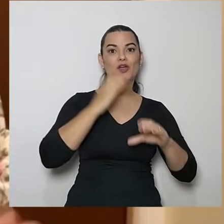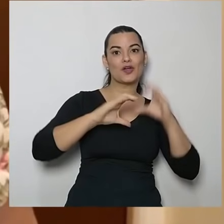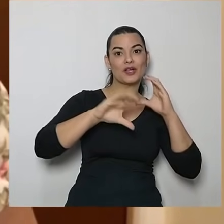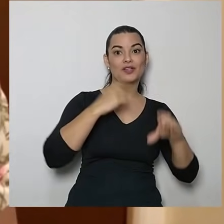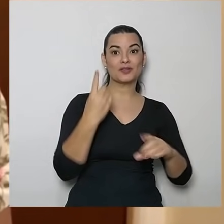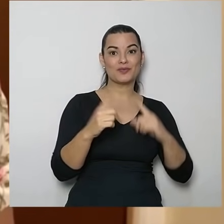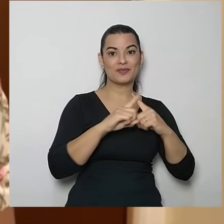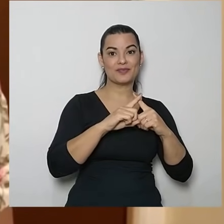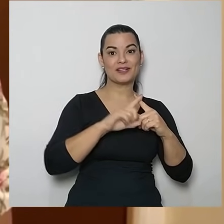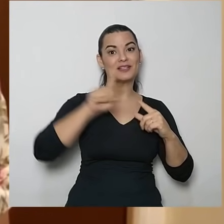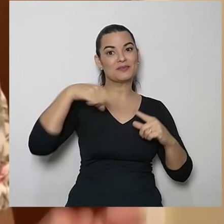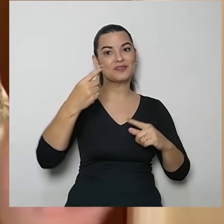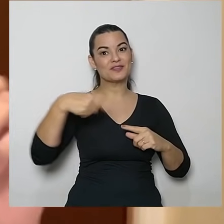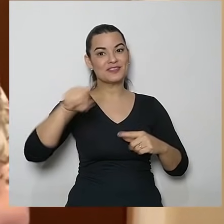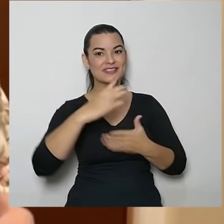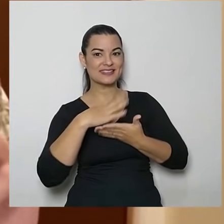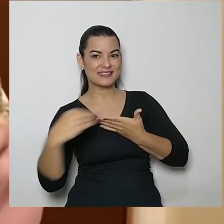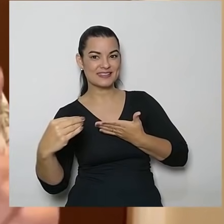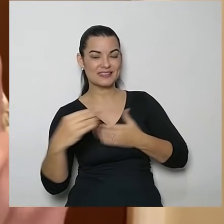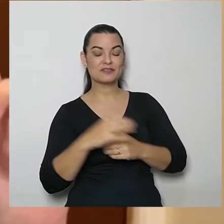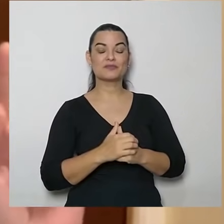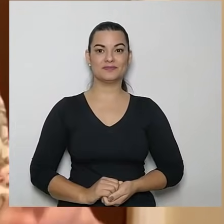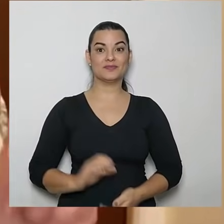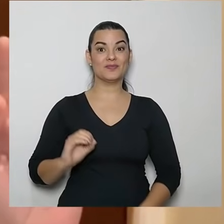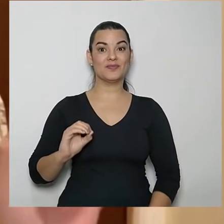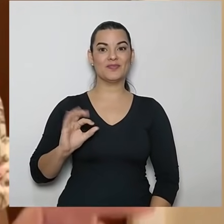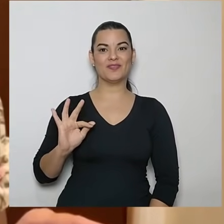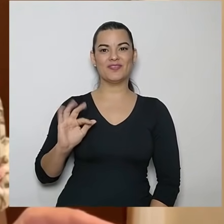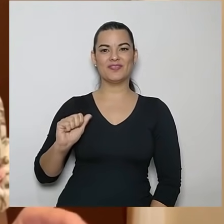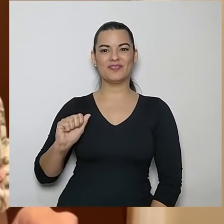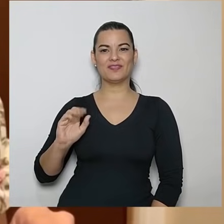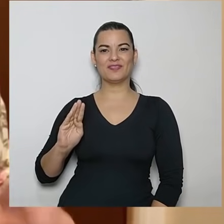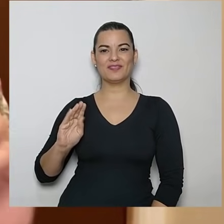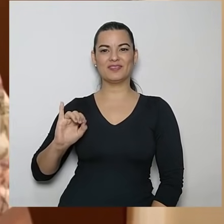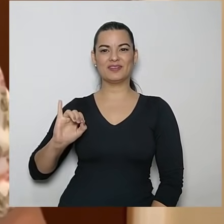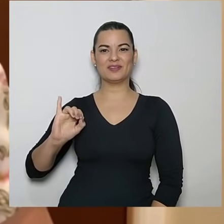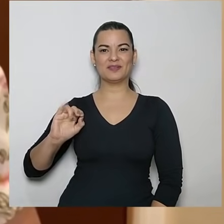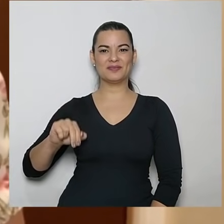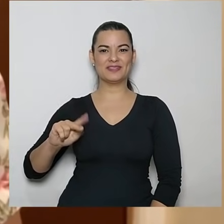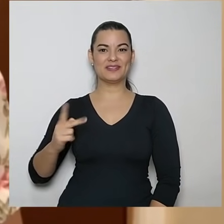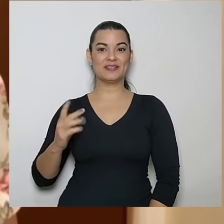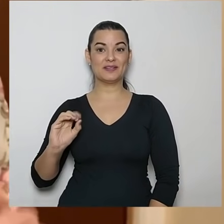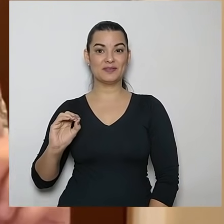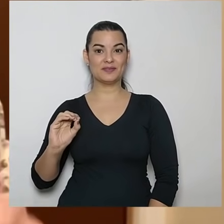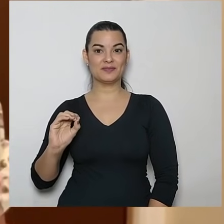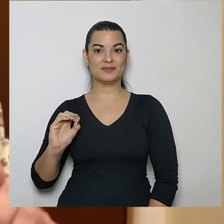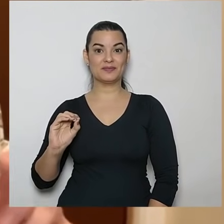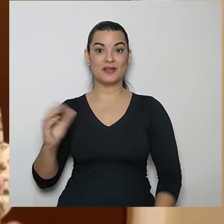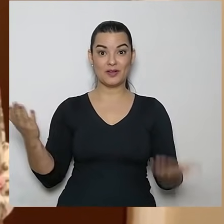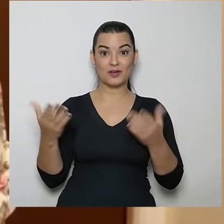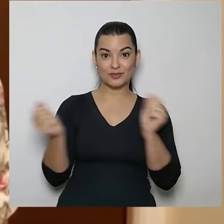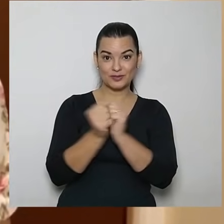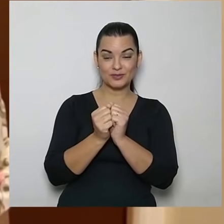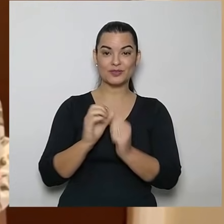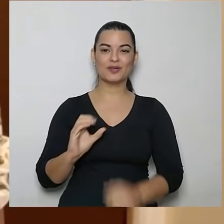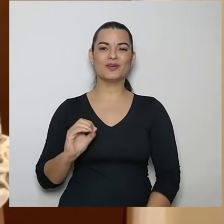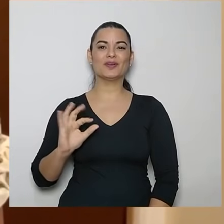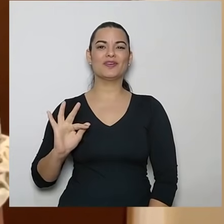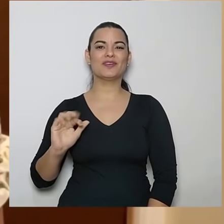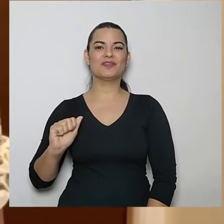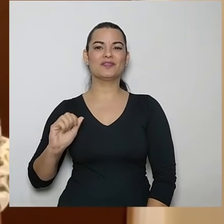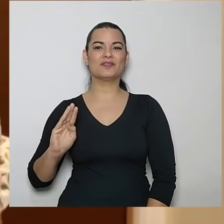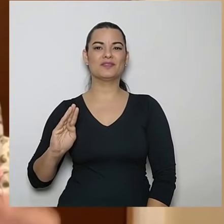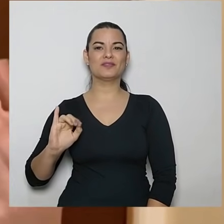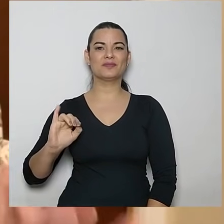vocês repetem comigo. O Fabinho. Agora junto comigo. O